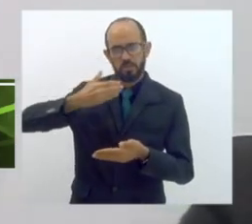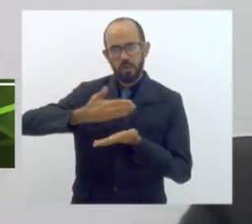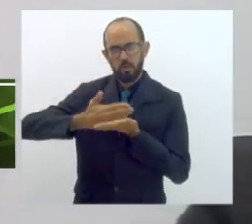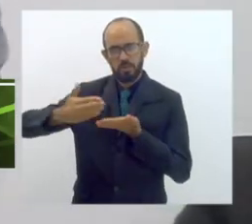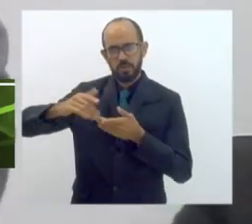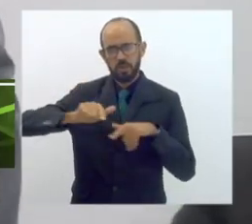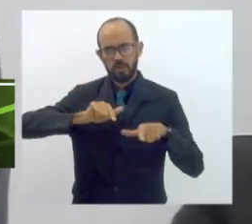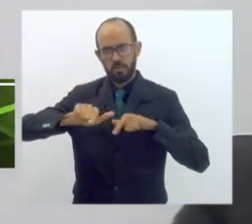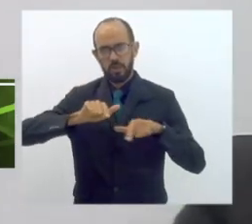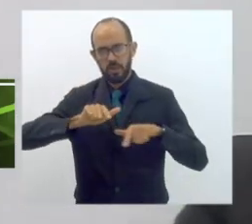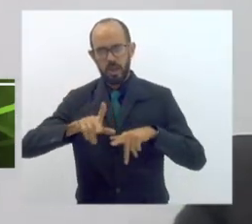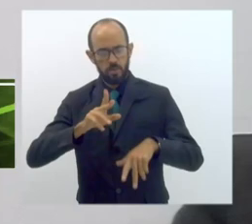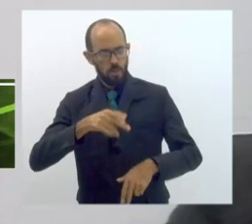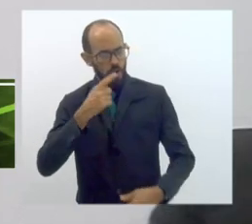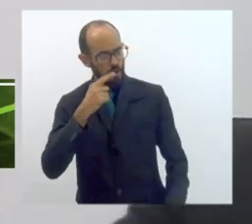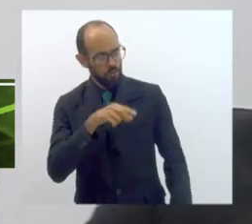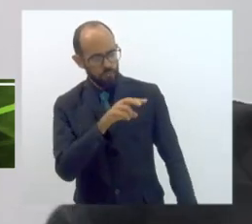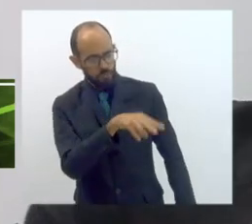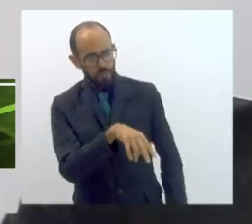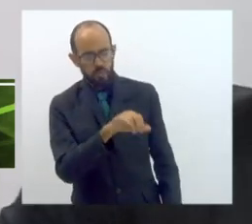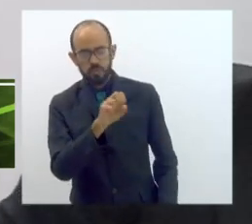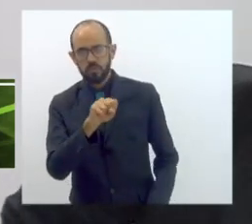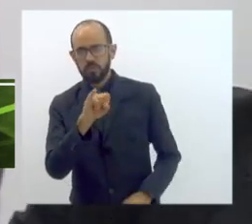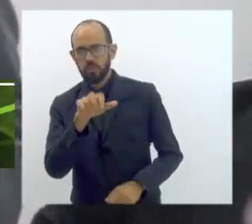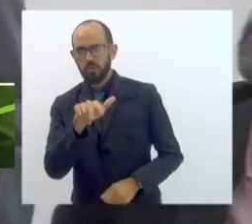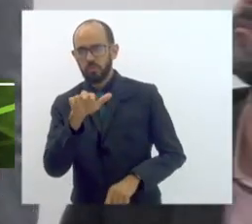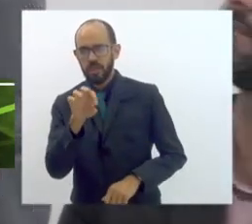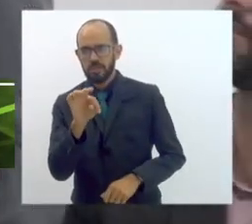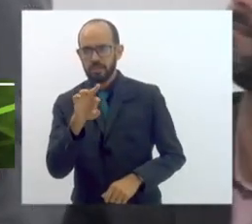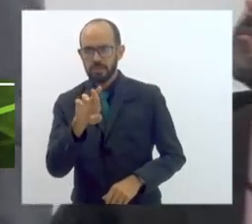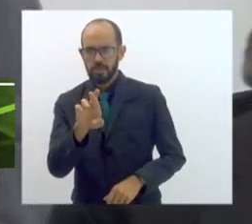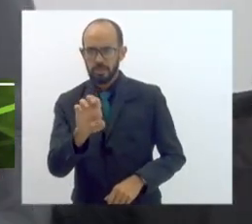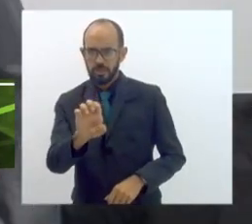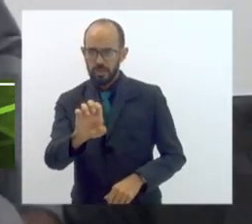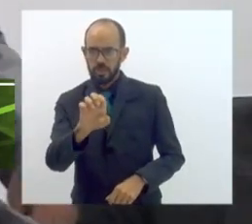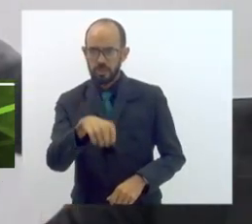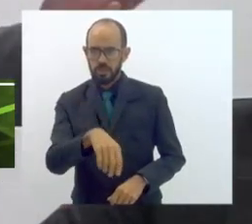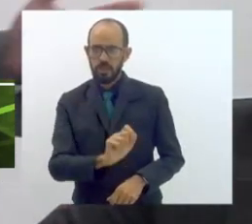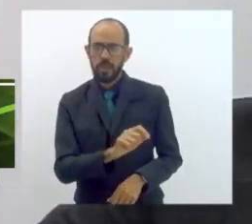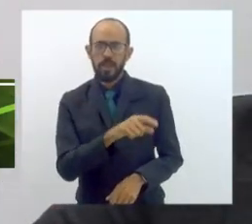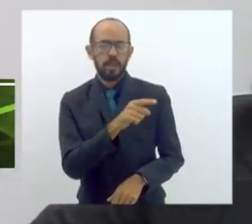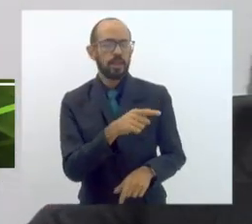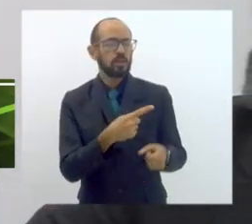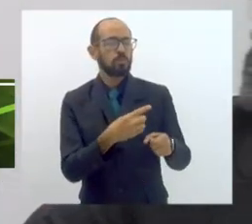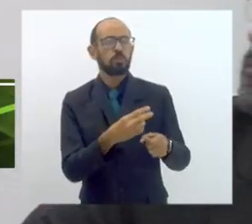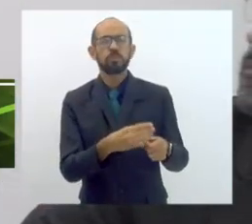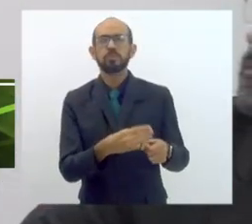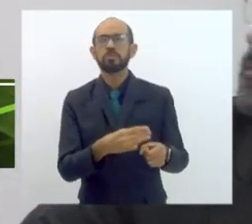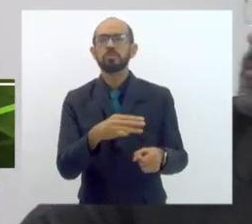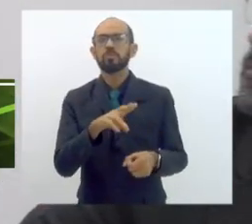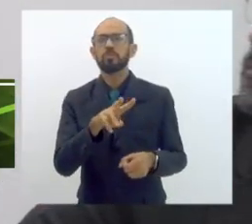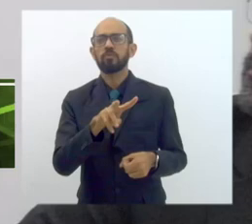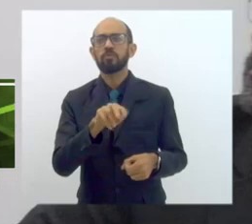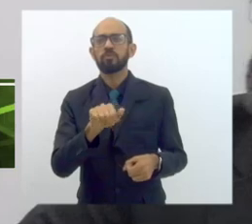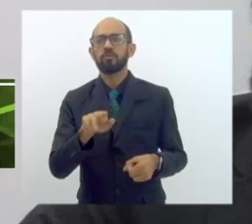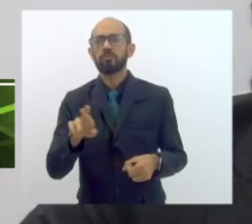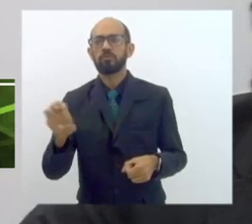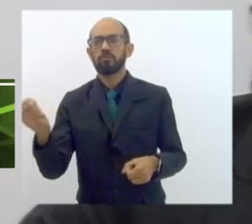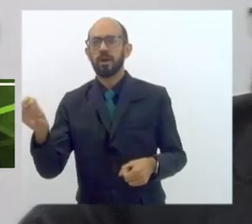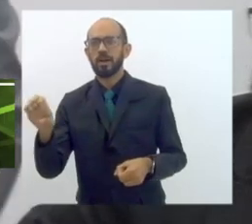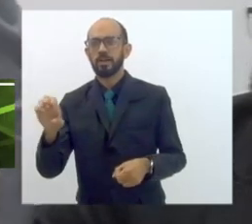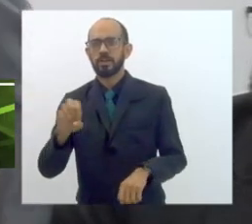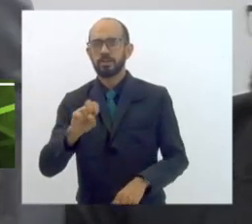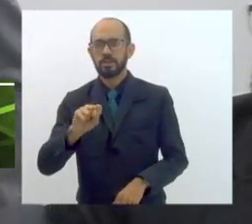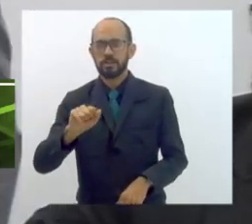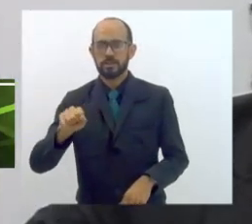viu o Silvestre sentado aqui, lá de Varriçai. Silvestre não tem 70, a Fátima fala 70, porque o Silvestre tem 90 anos de idade, o prefeito